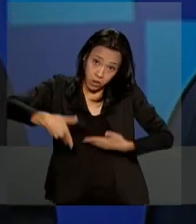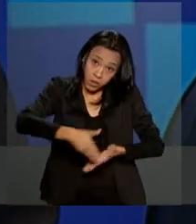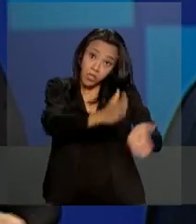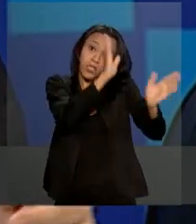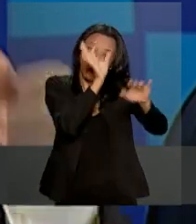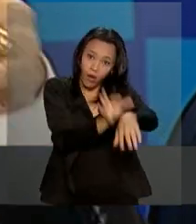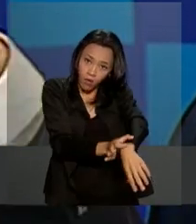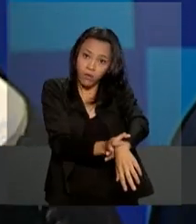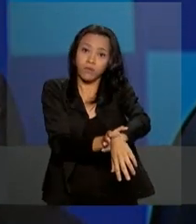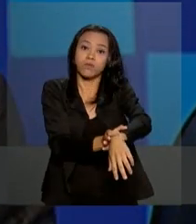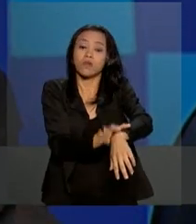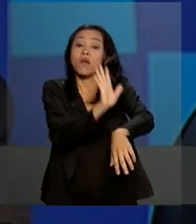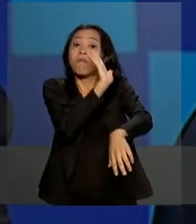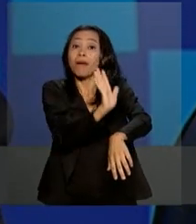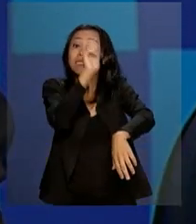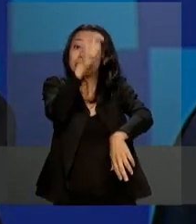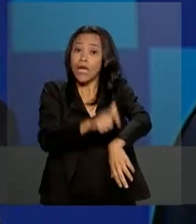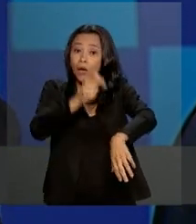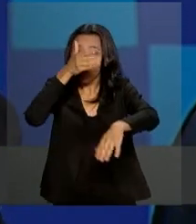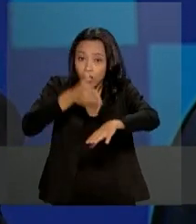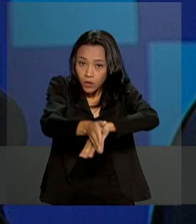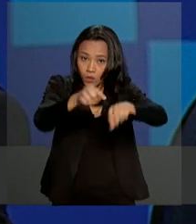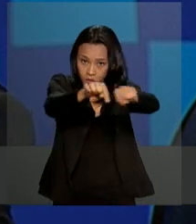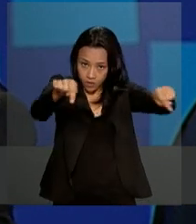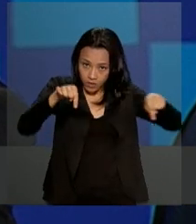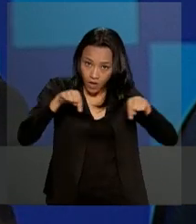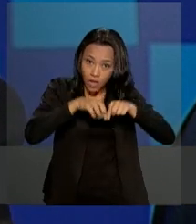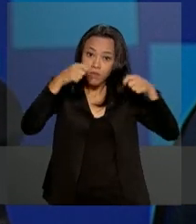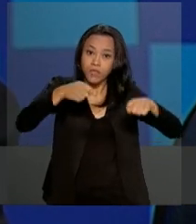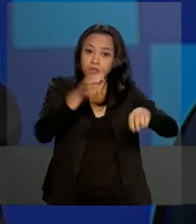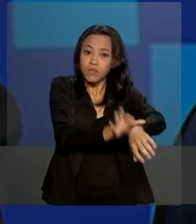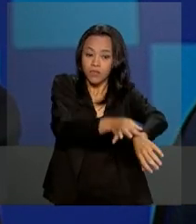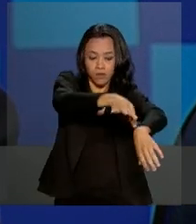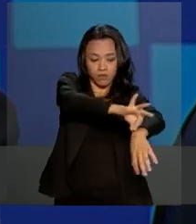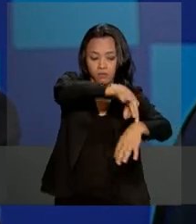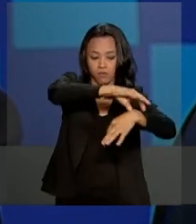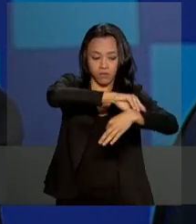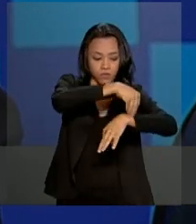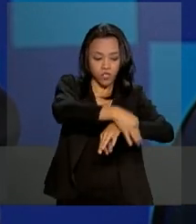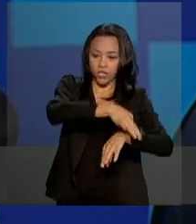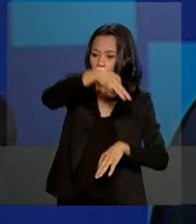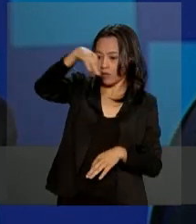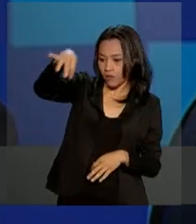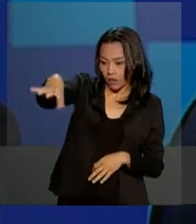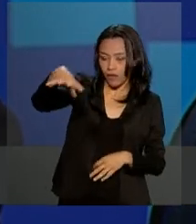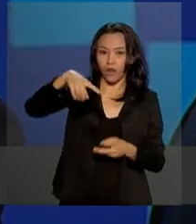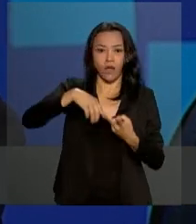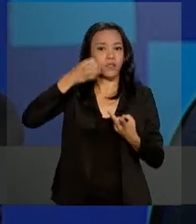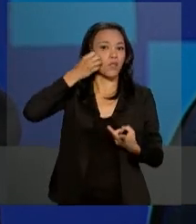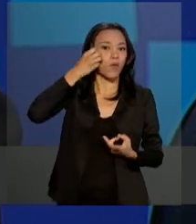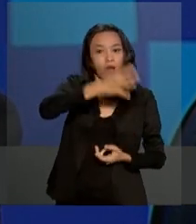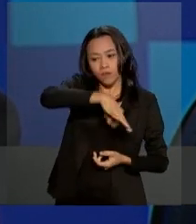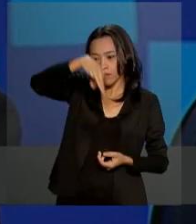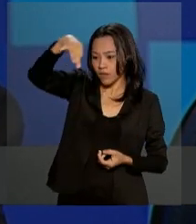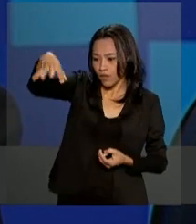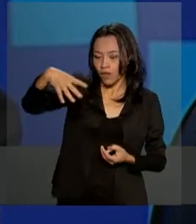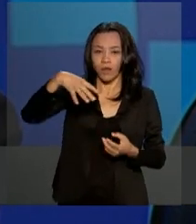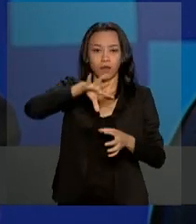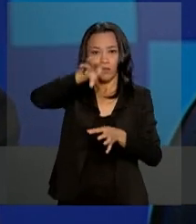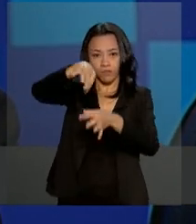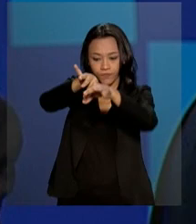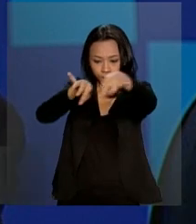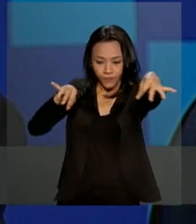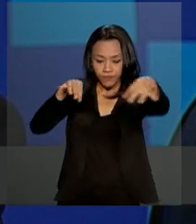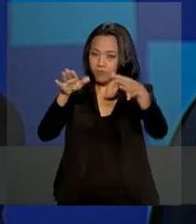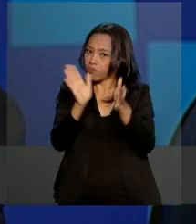você tem que entregar para o fiscal assim como ela deve ter entregue o seu celular e outros equipamentos ou a mochila tudo